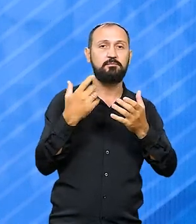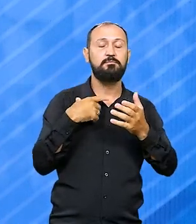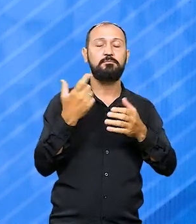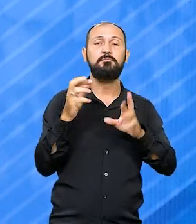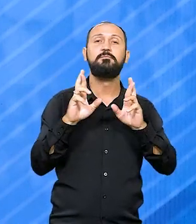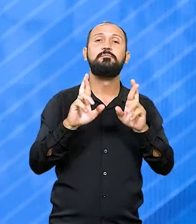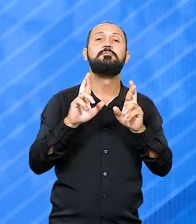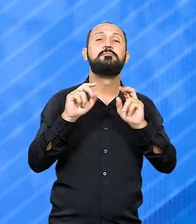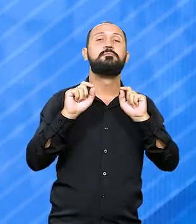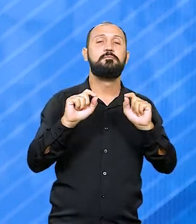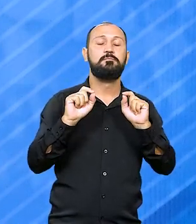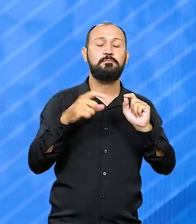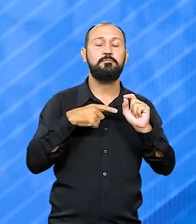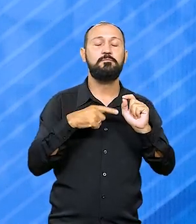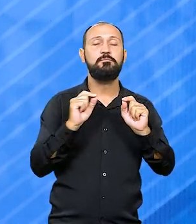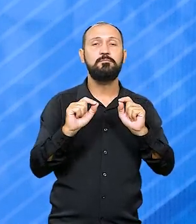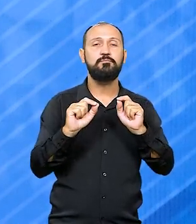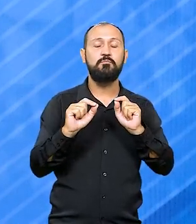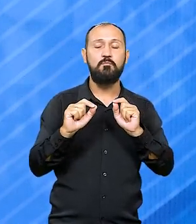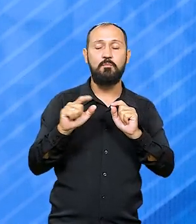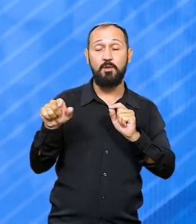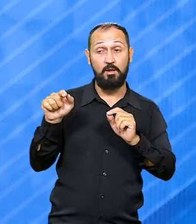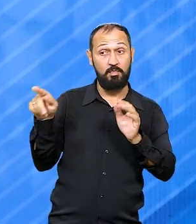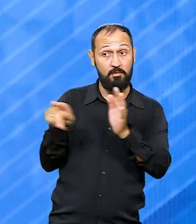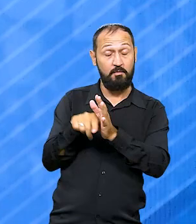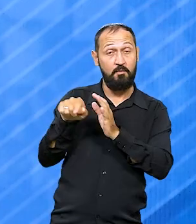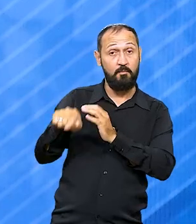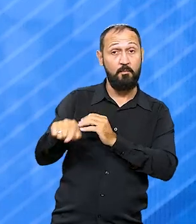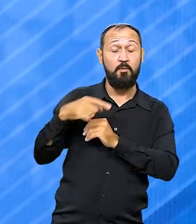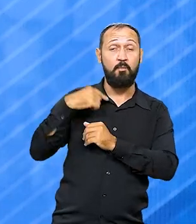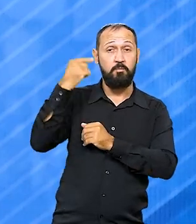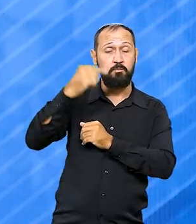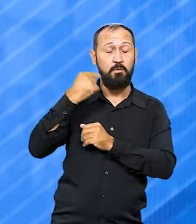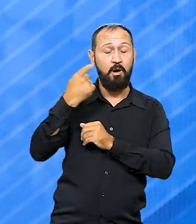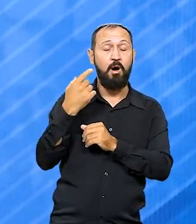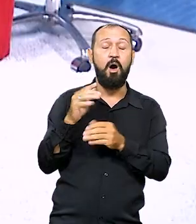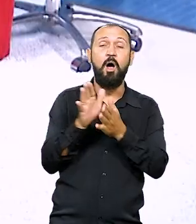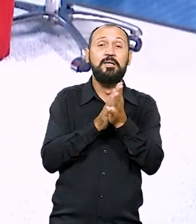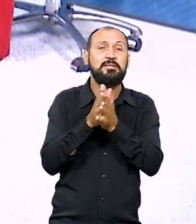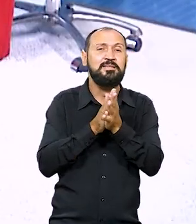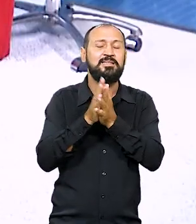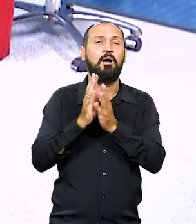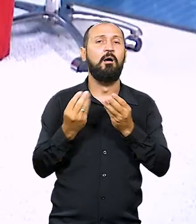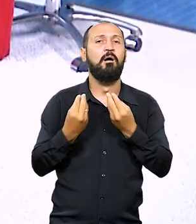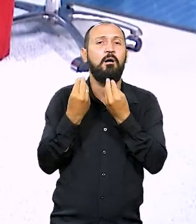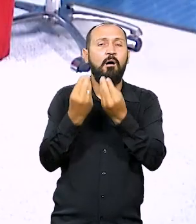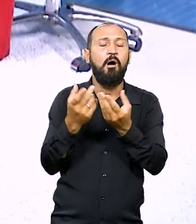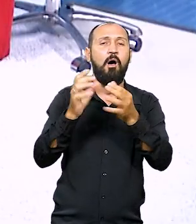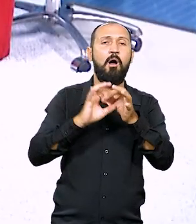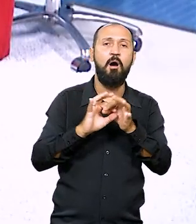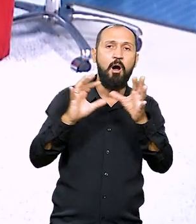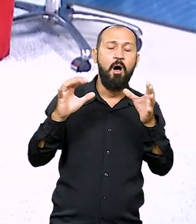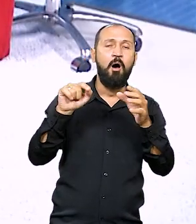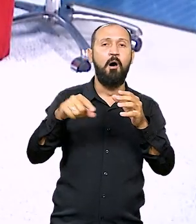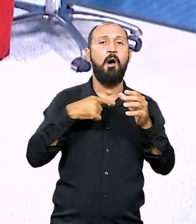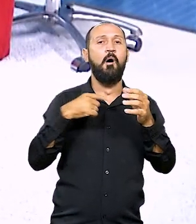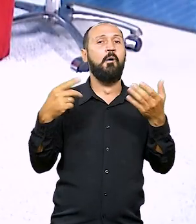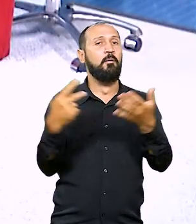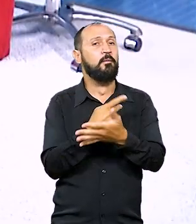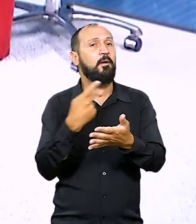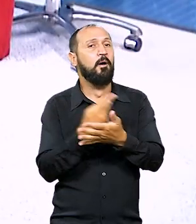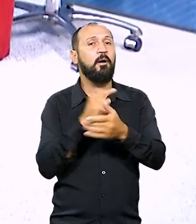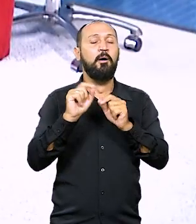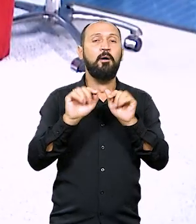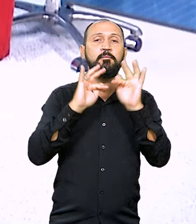mensagem, esperando, né, fielmente no advogado, ela coloca todas as expectativas no advogado, a liberdade,